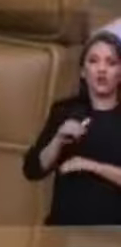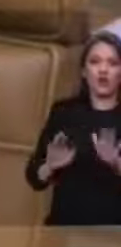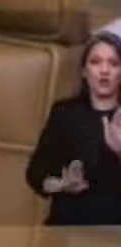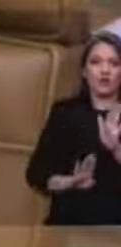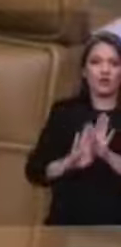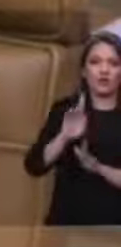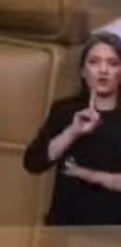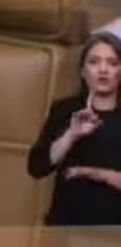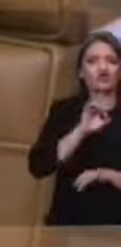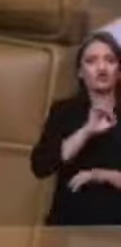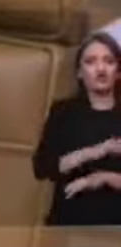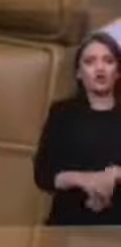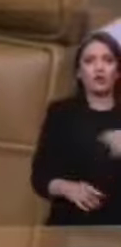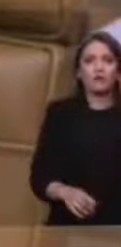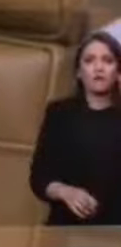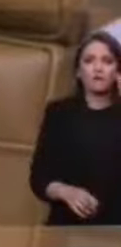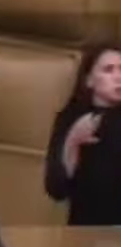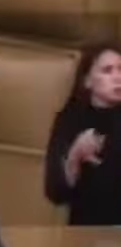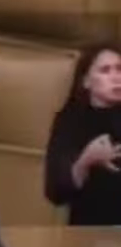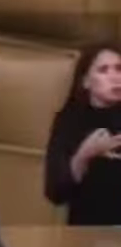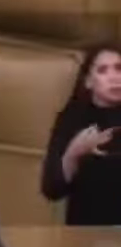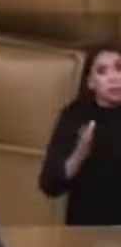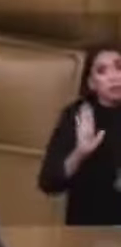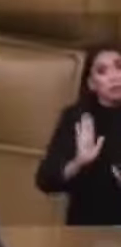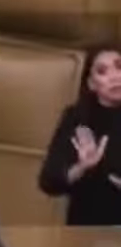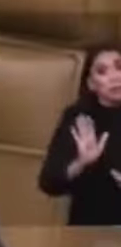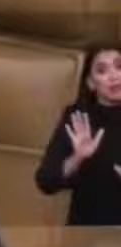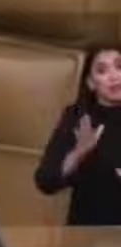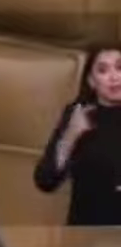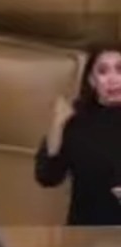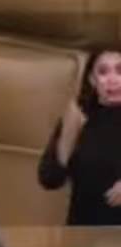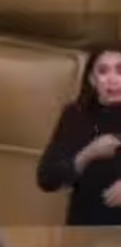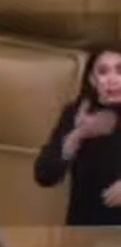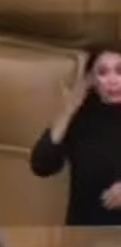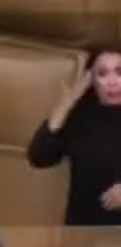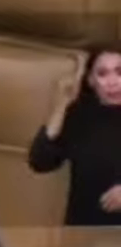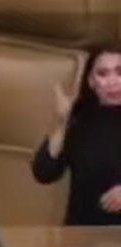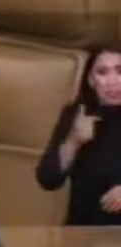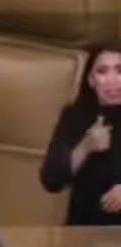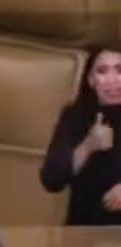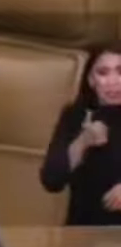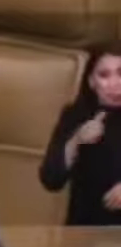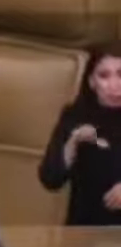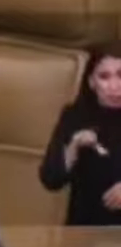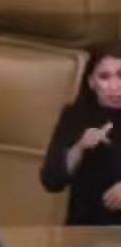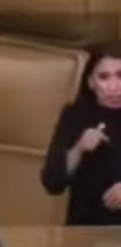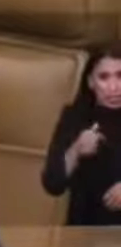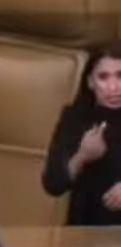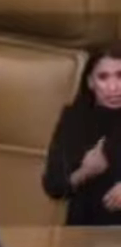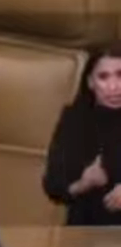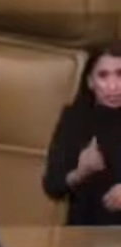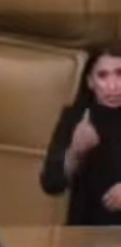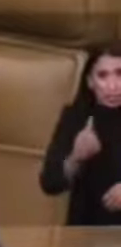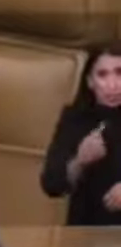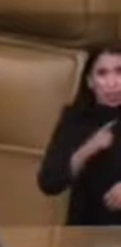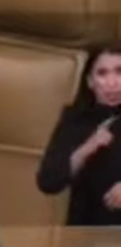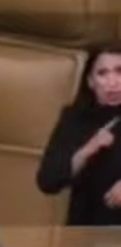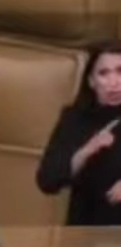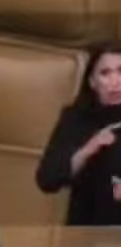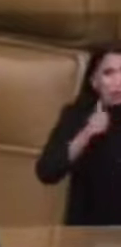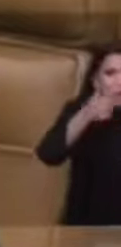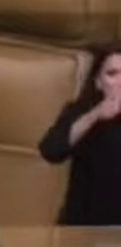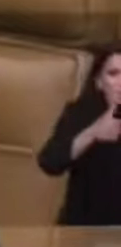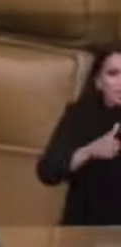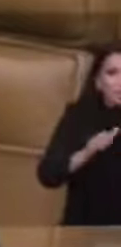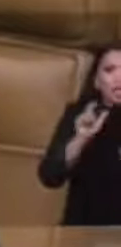instrução e jovens. Todos sabemos que de 71 para cá, se fosse feito um ranking,